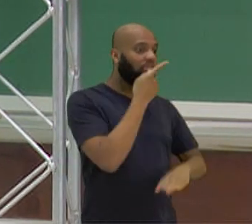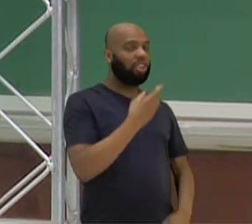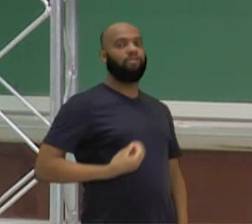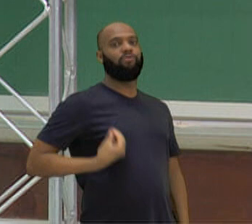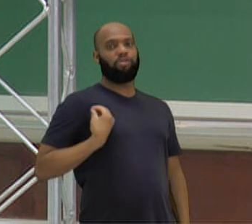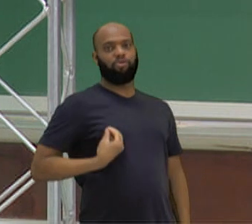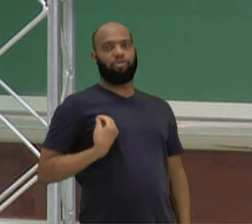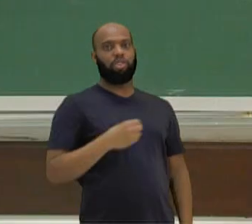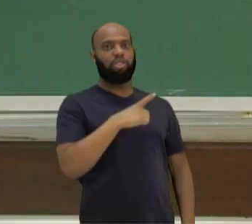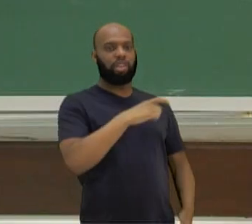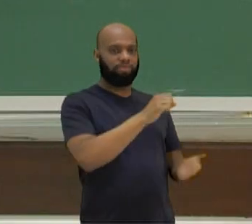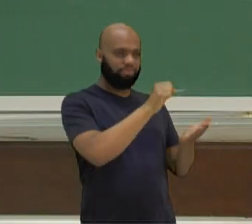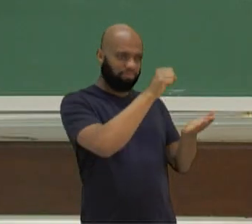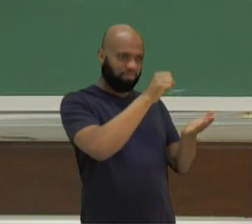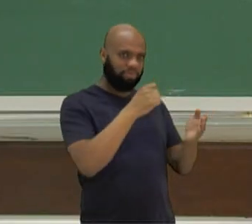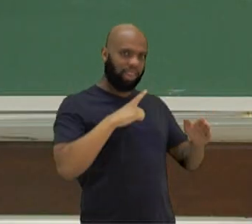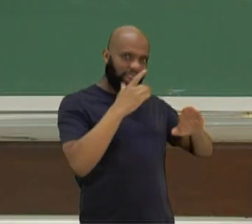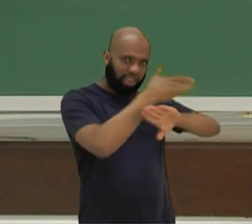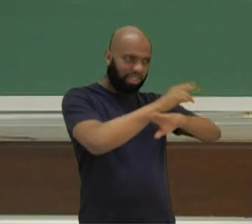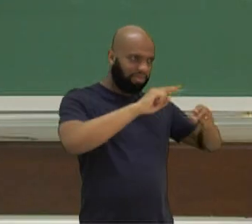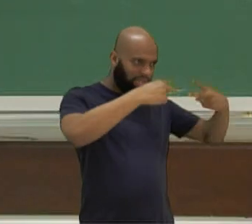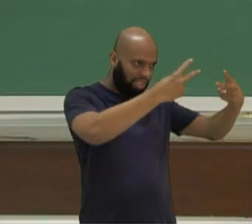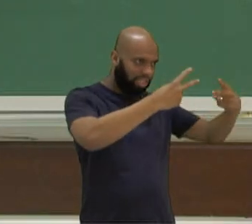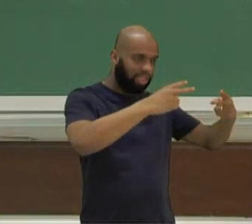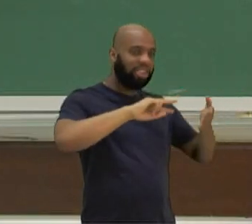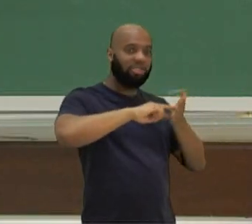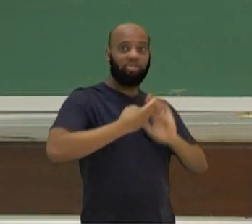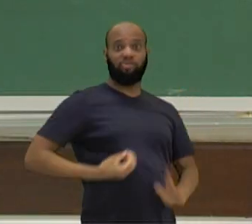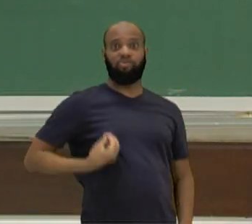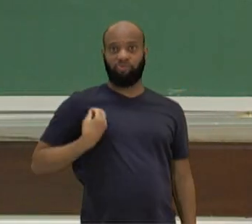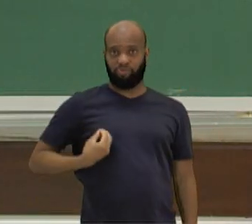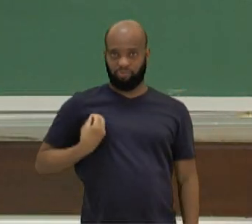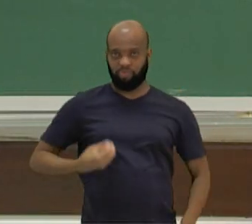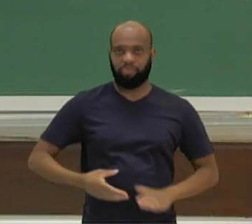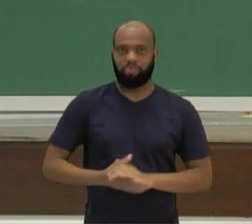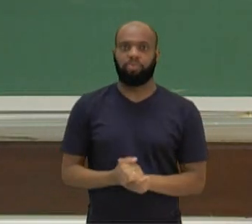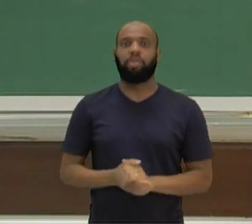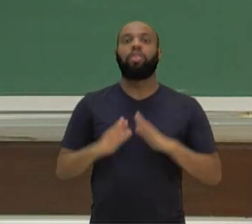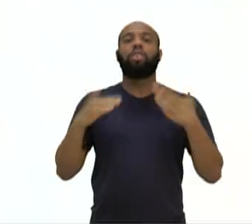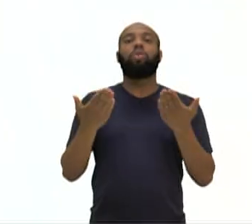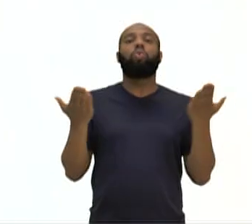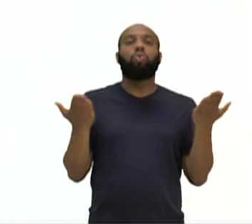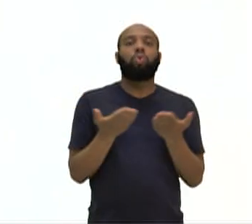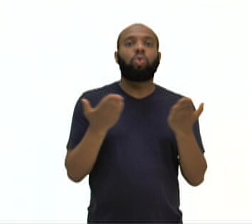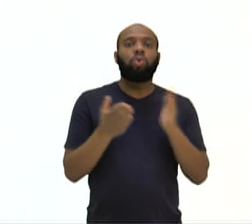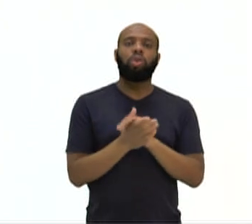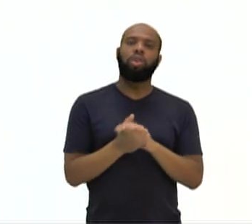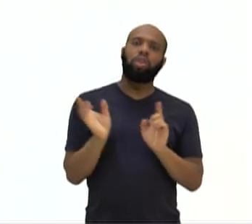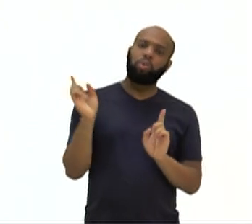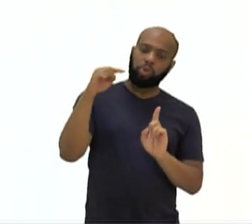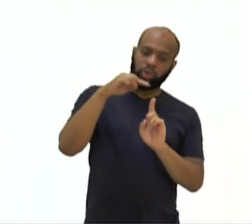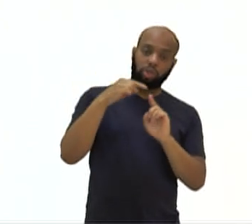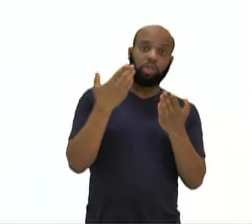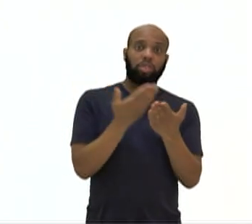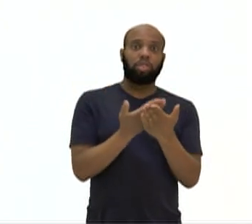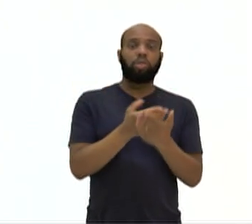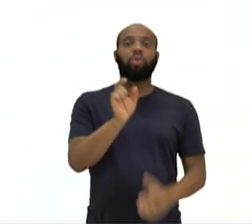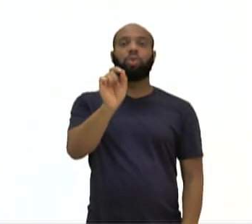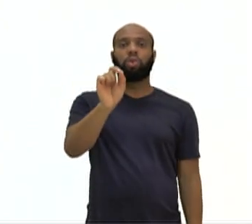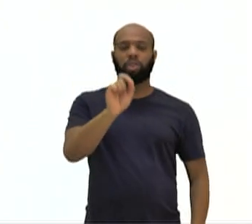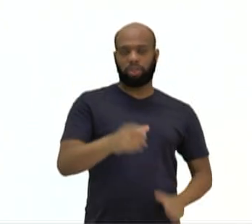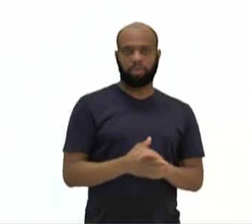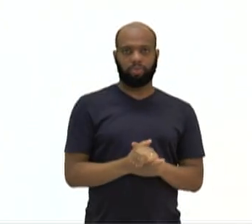no formulário. Tudo bem? Vamos começar? Então, hoje, os objetivos da nossa aula